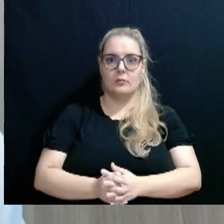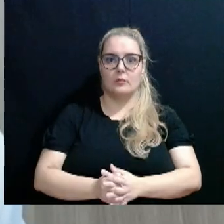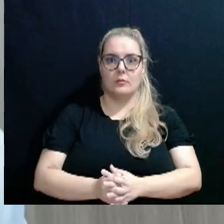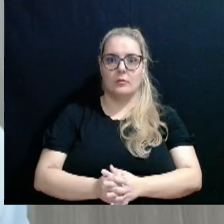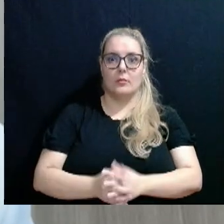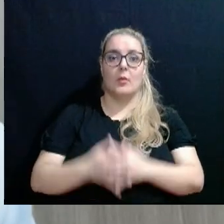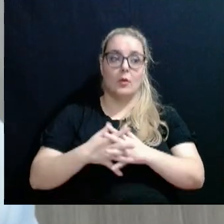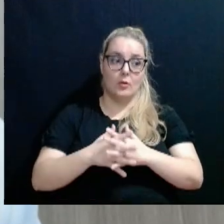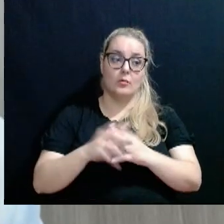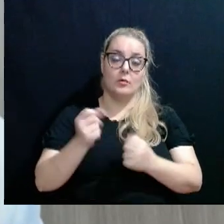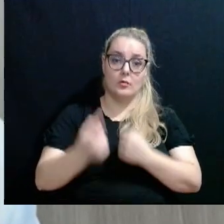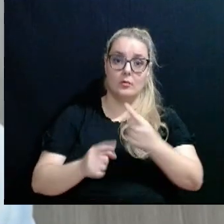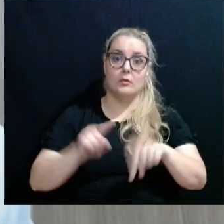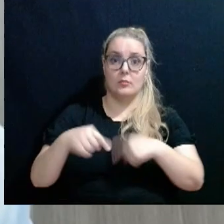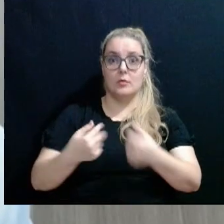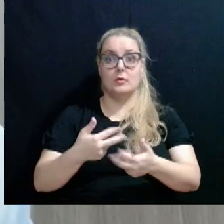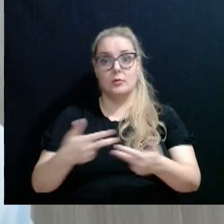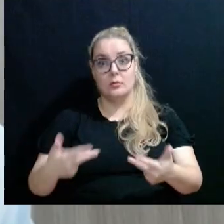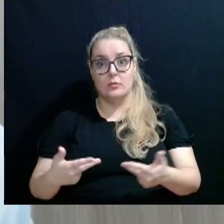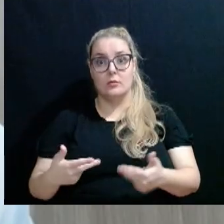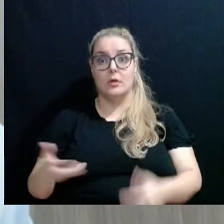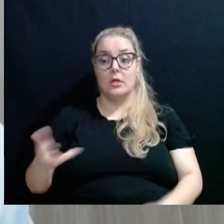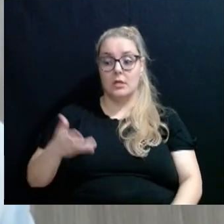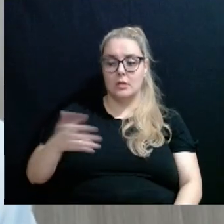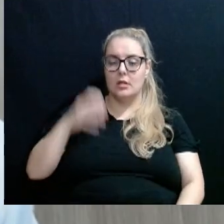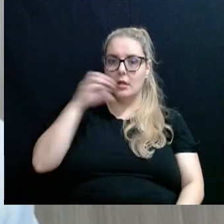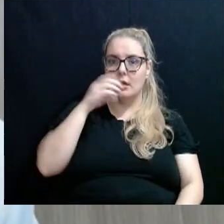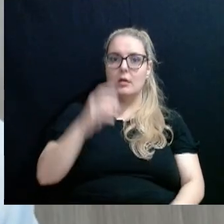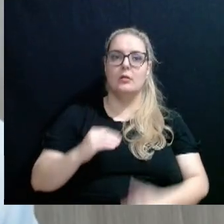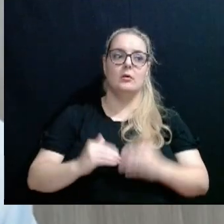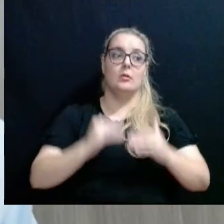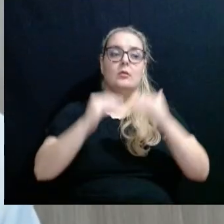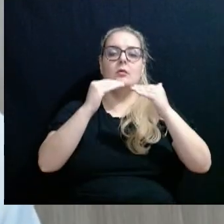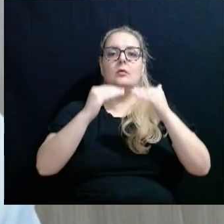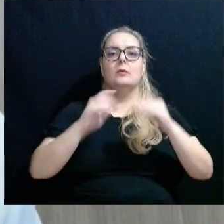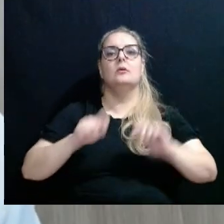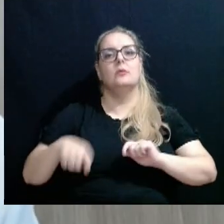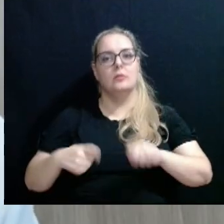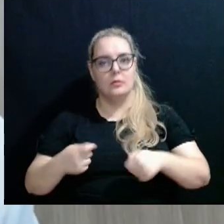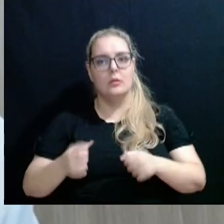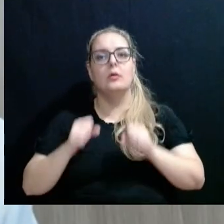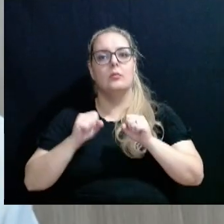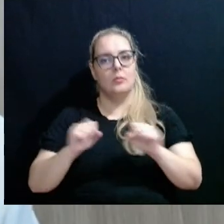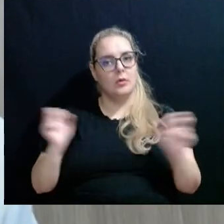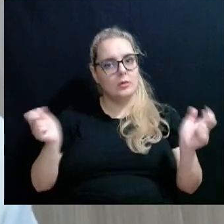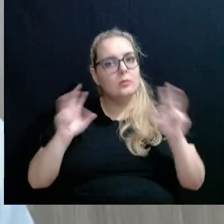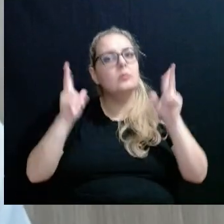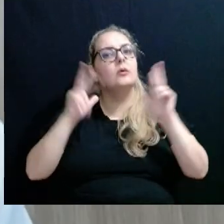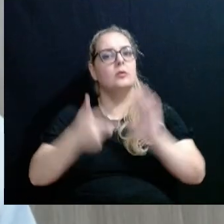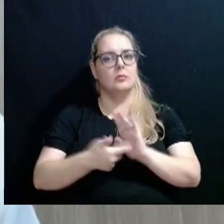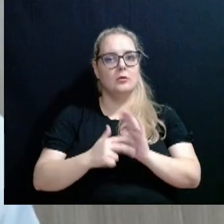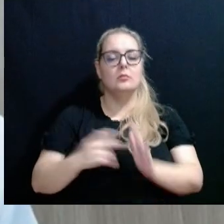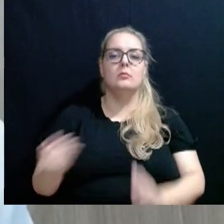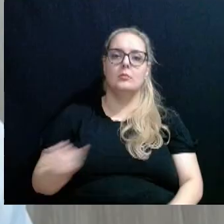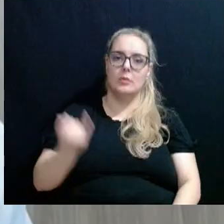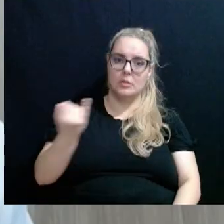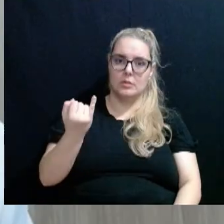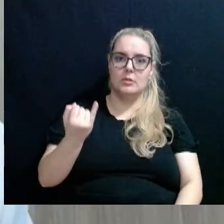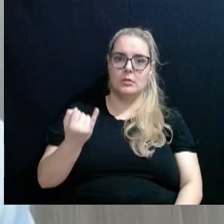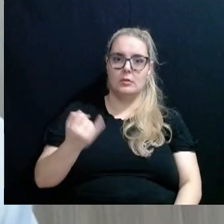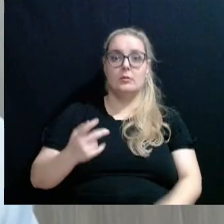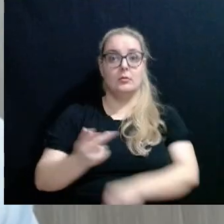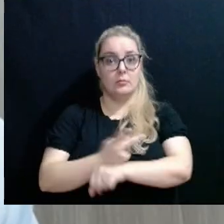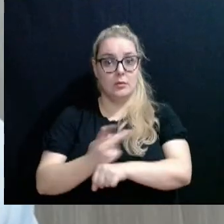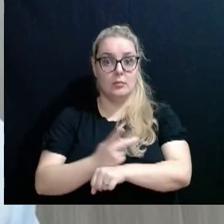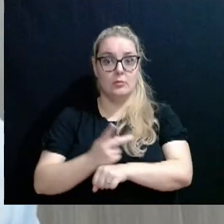diagnóstica, né, então de se confundir com algumas outras questões, essa velocidade de progressão dos sintomas pode ser um alerta